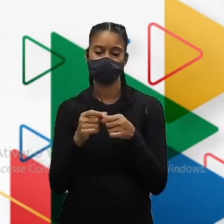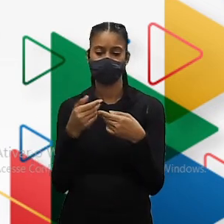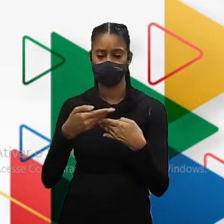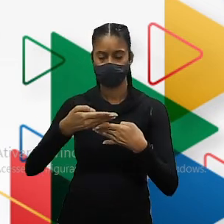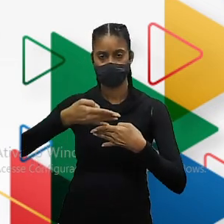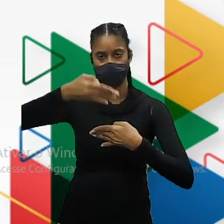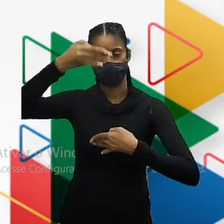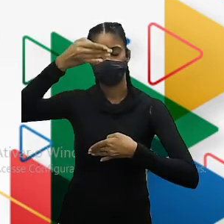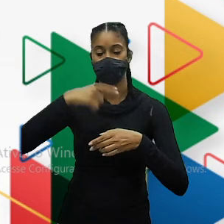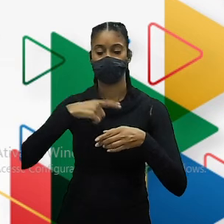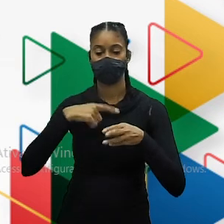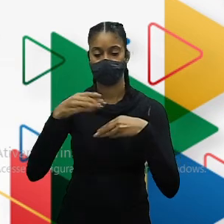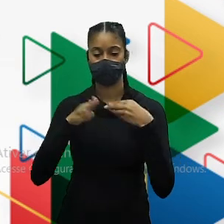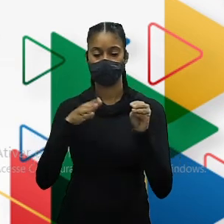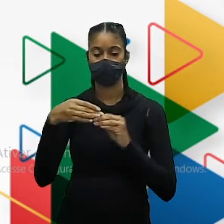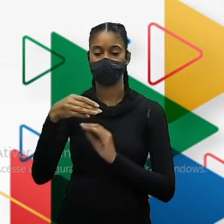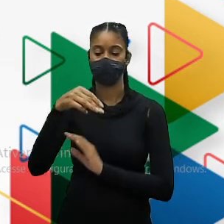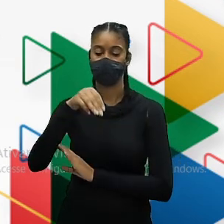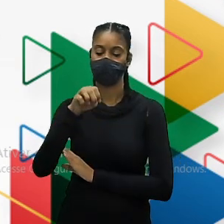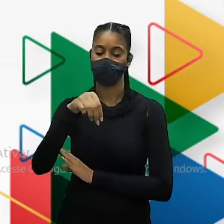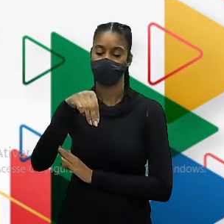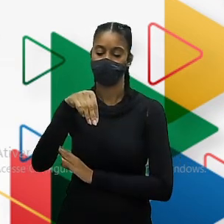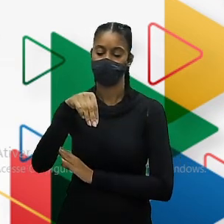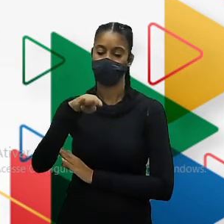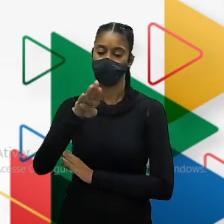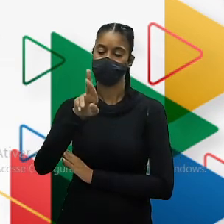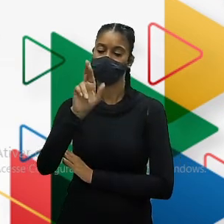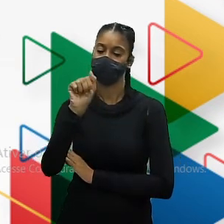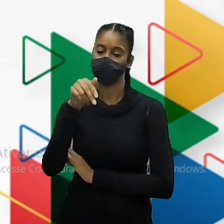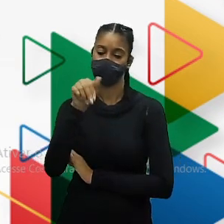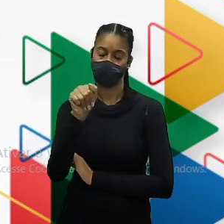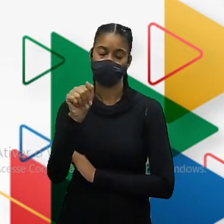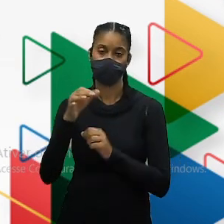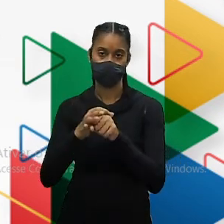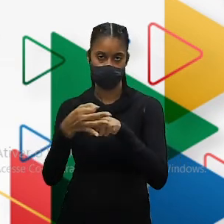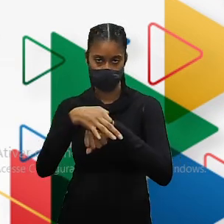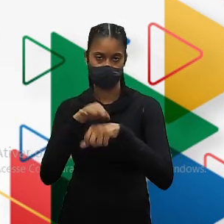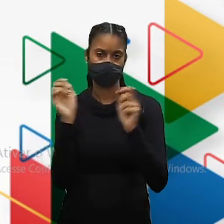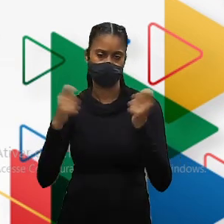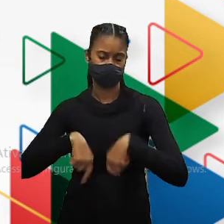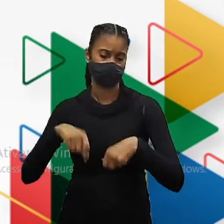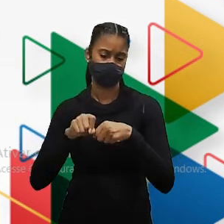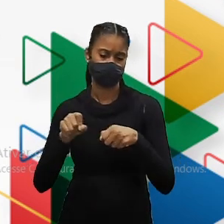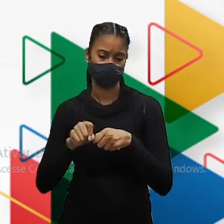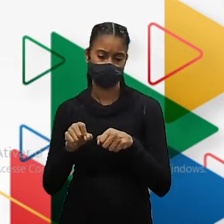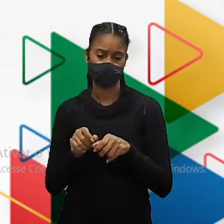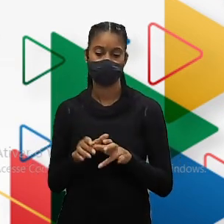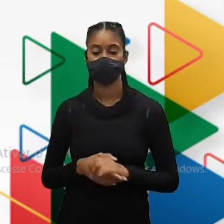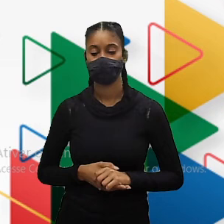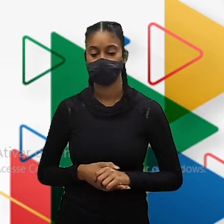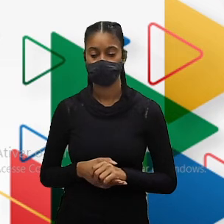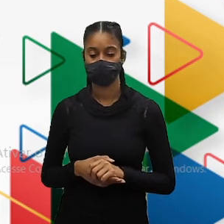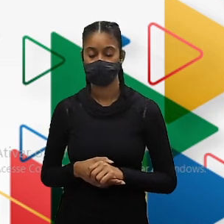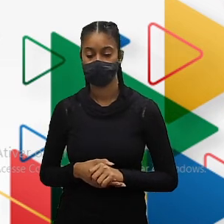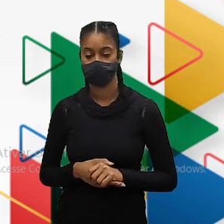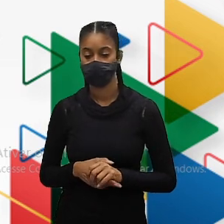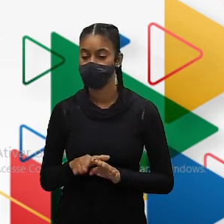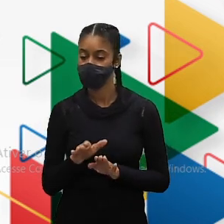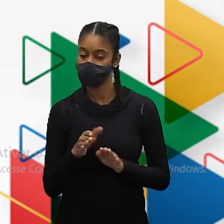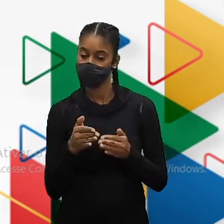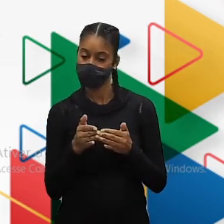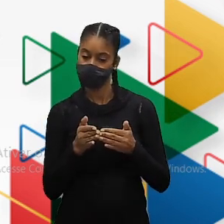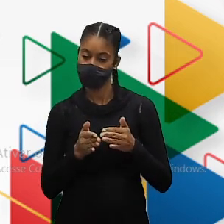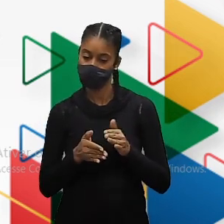A membrana plasmática das células dos seres vivos também pode fazer isso. Separando um outro lado, e aí esse outro lado